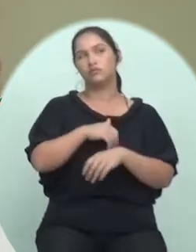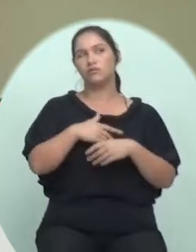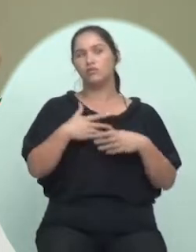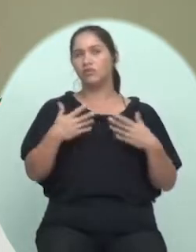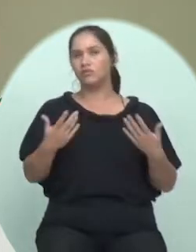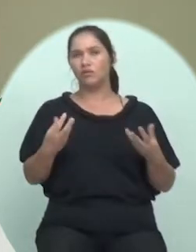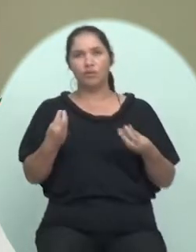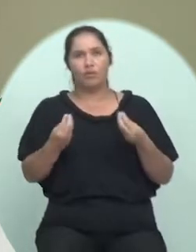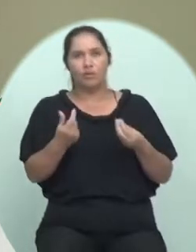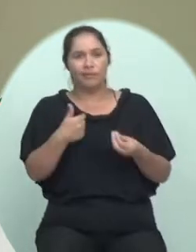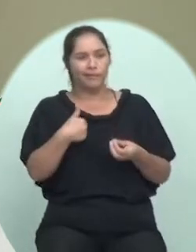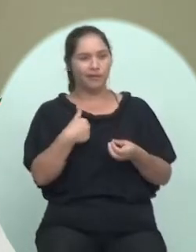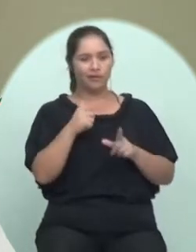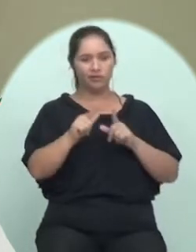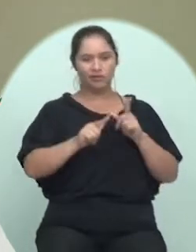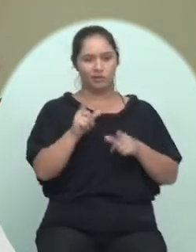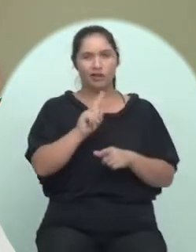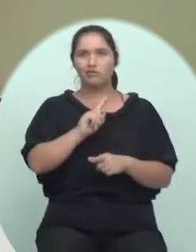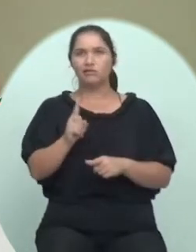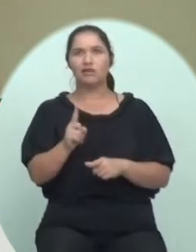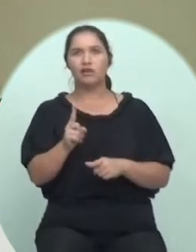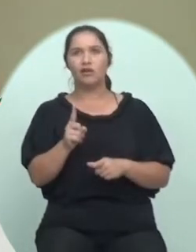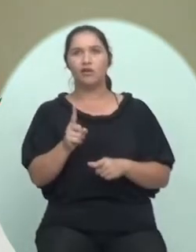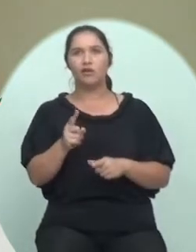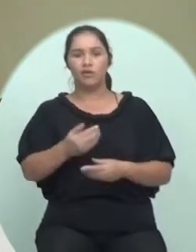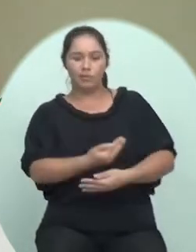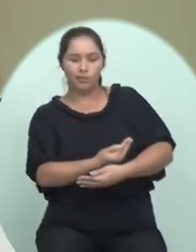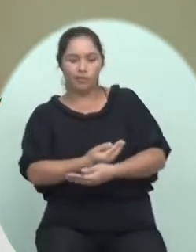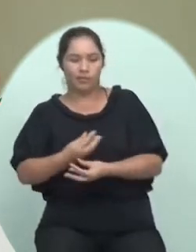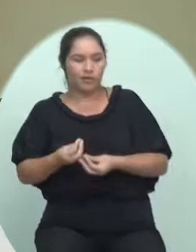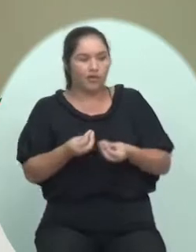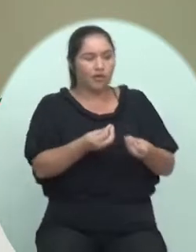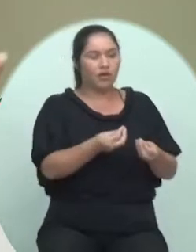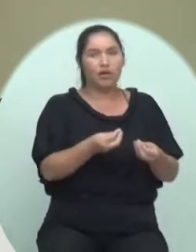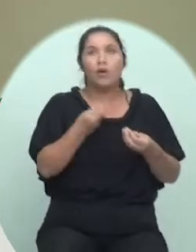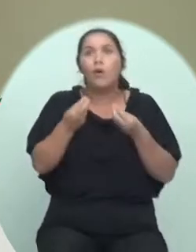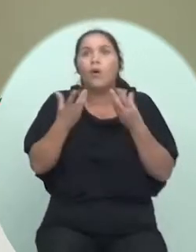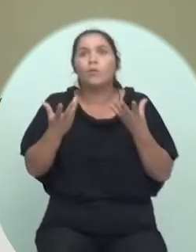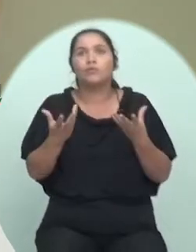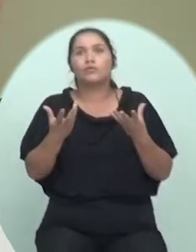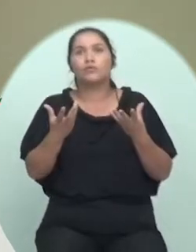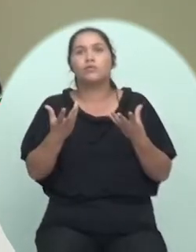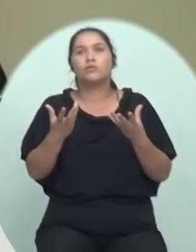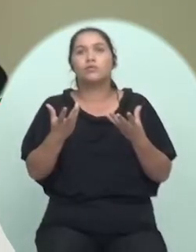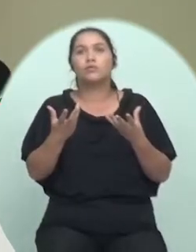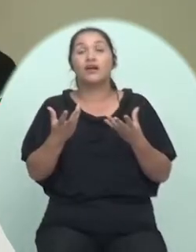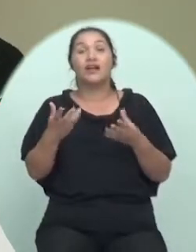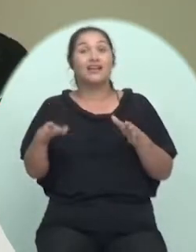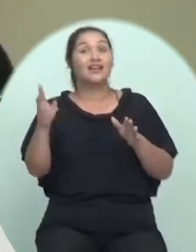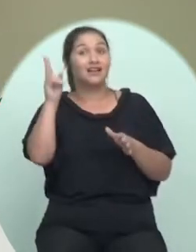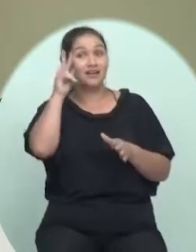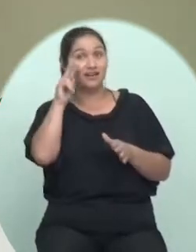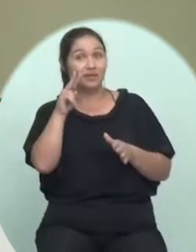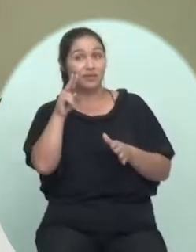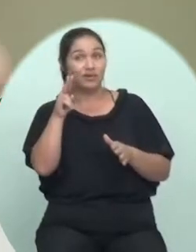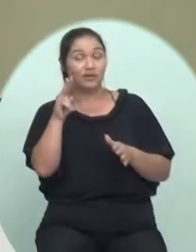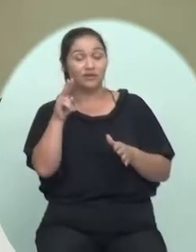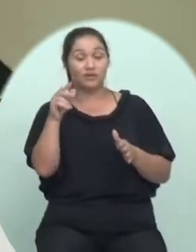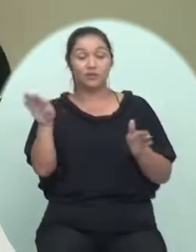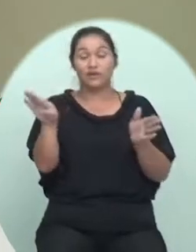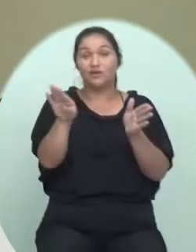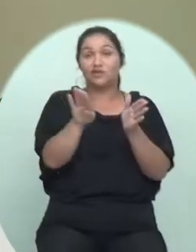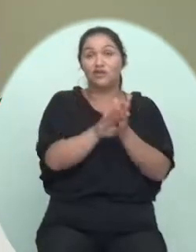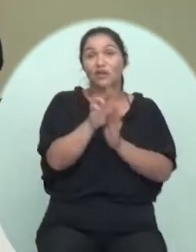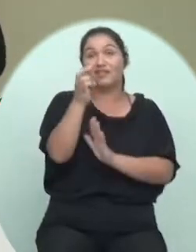estamos fazendo também com essa vacinação da febre amarela. Pô, se ele chegou 3 horas, tinha 10 pessoas para fazer, 10, que